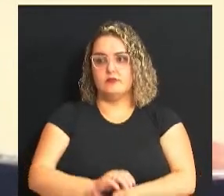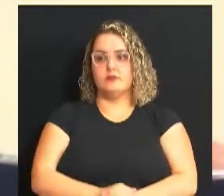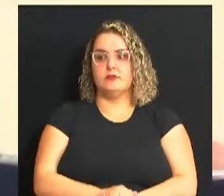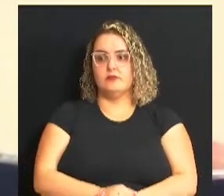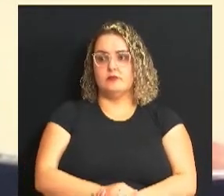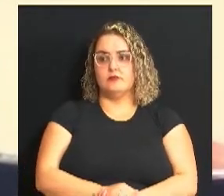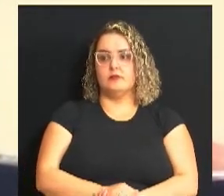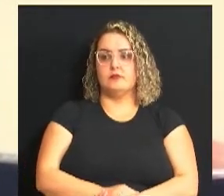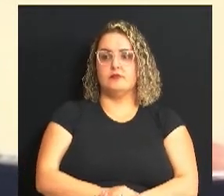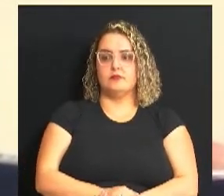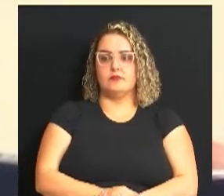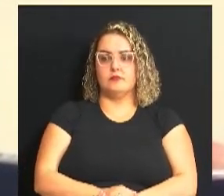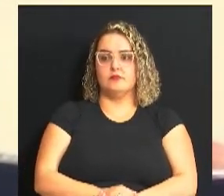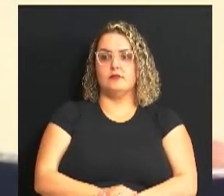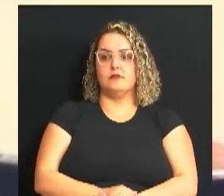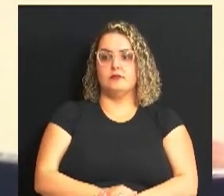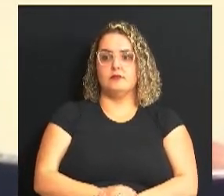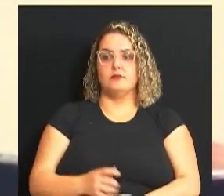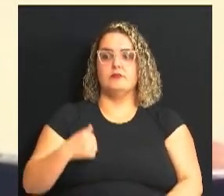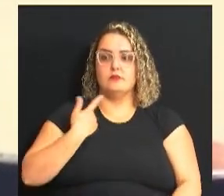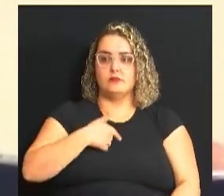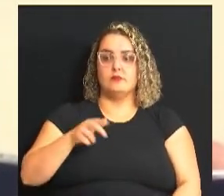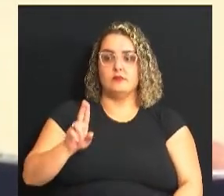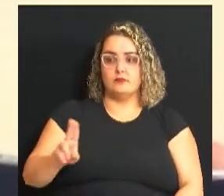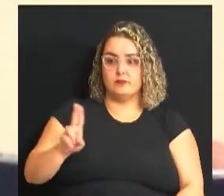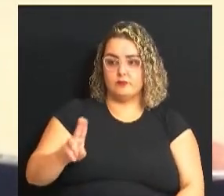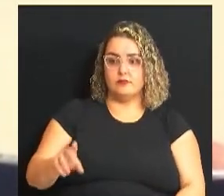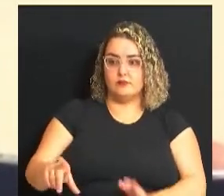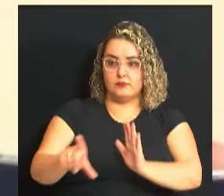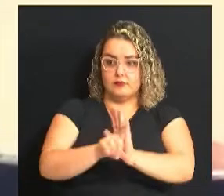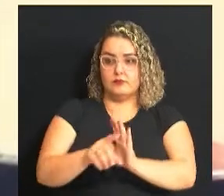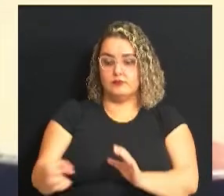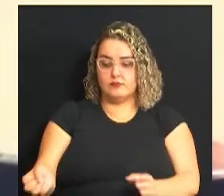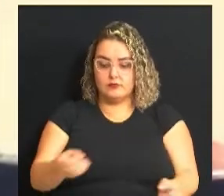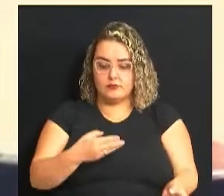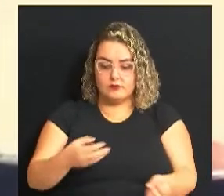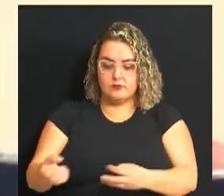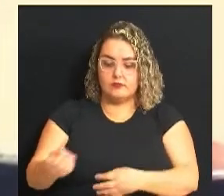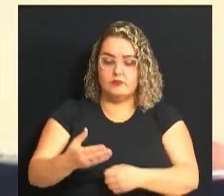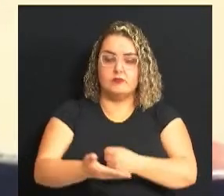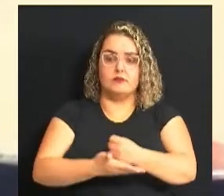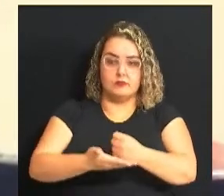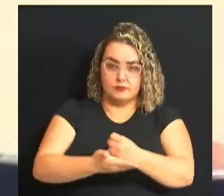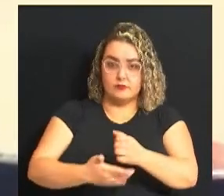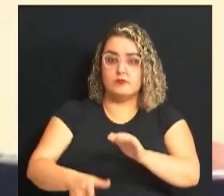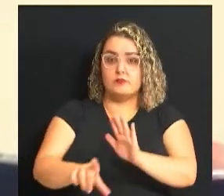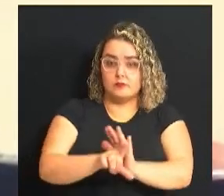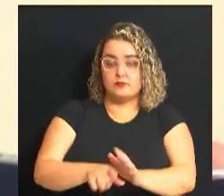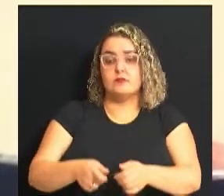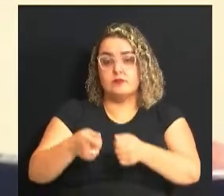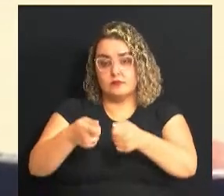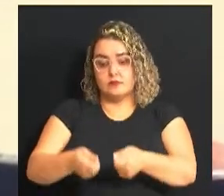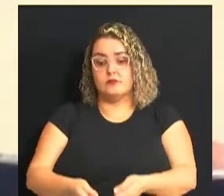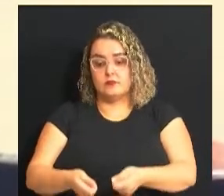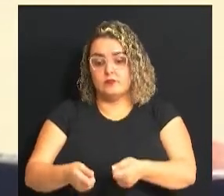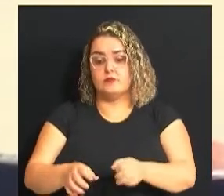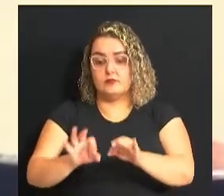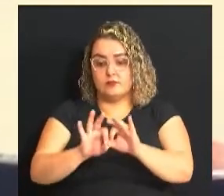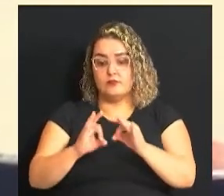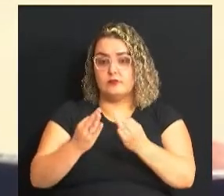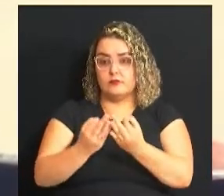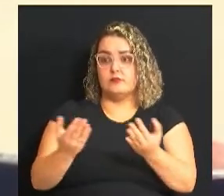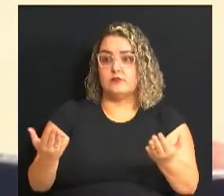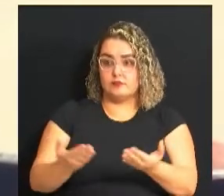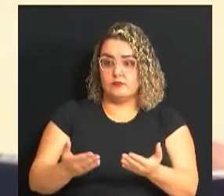Nós temos atualizado a legislação para criar a base legal para garantir que essas famílias que hoje